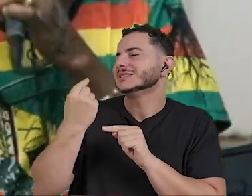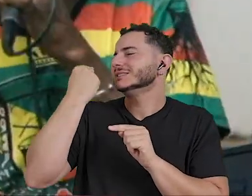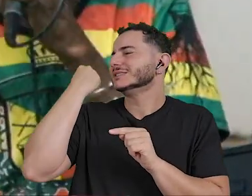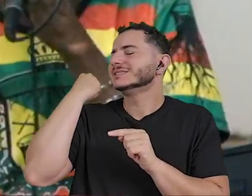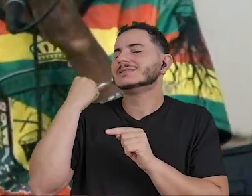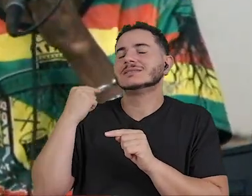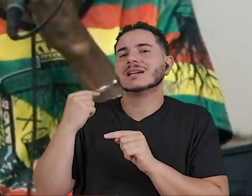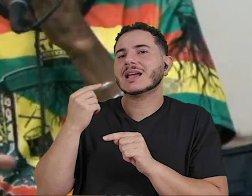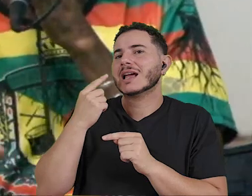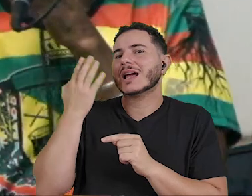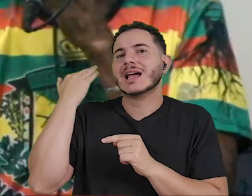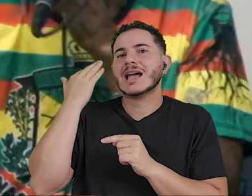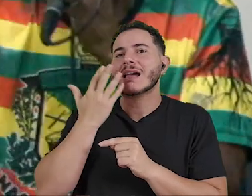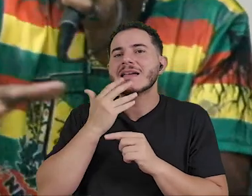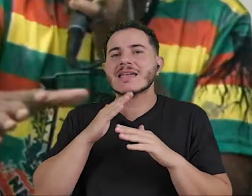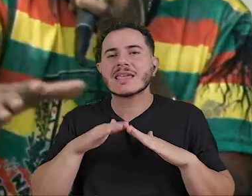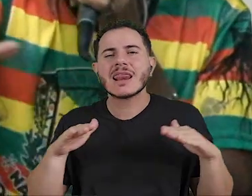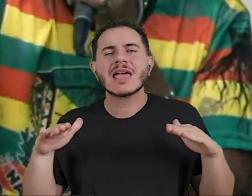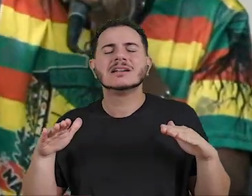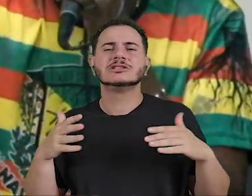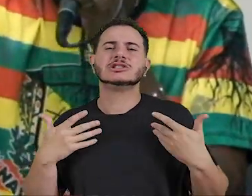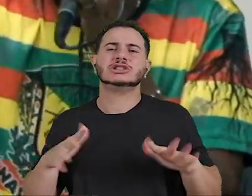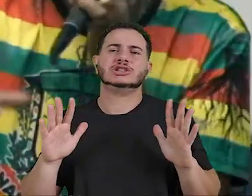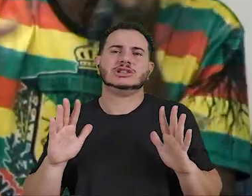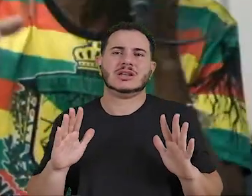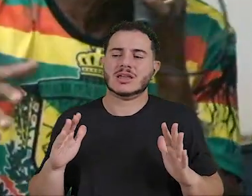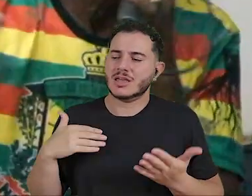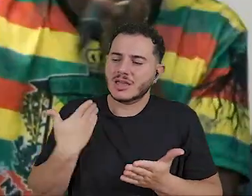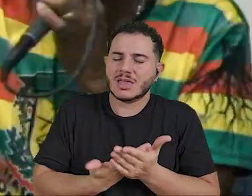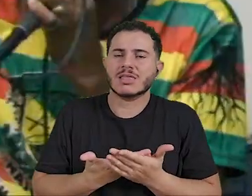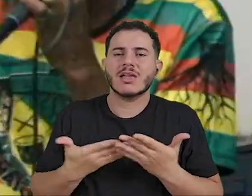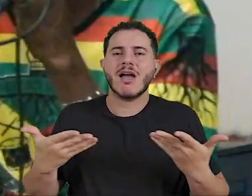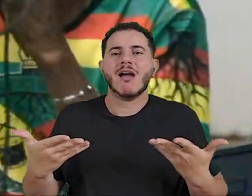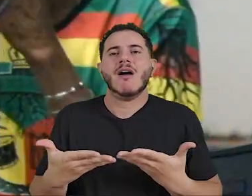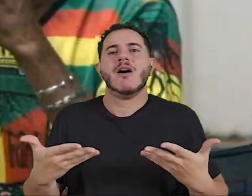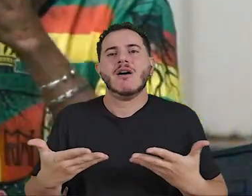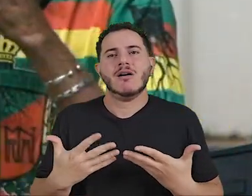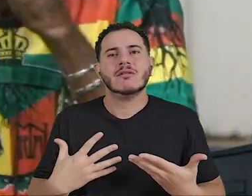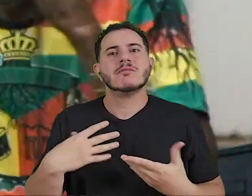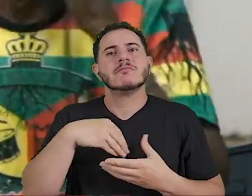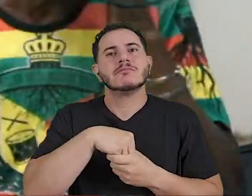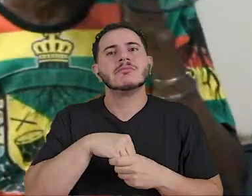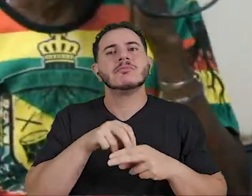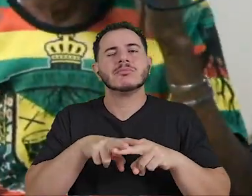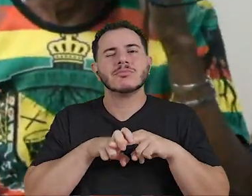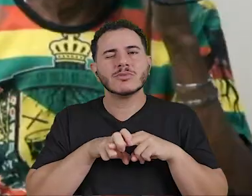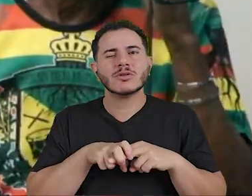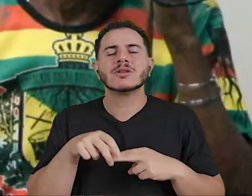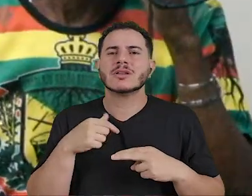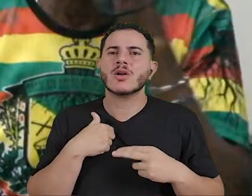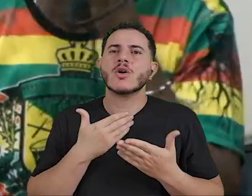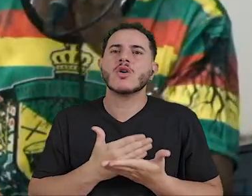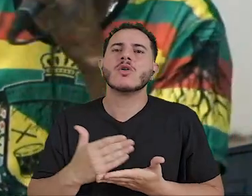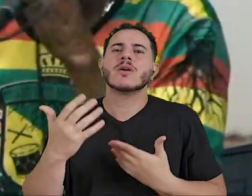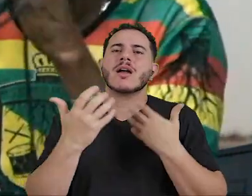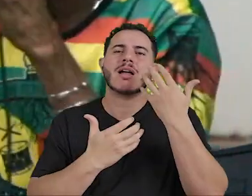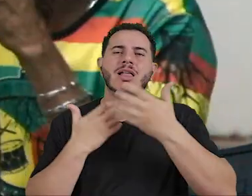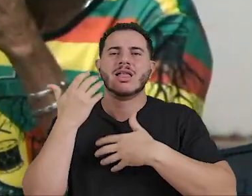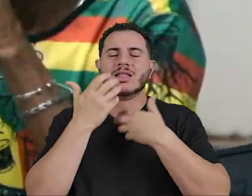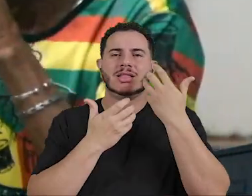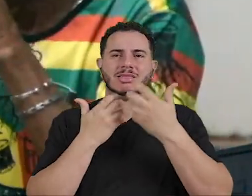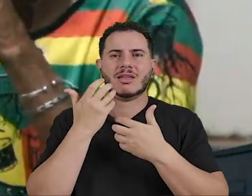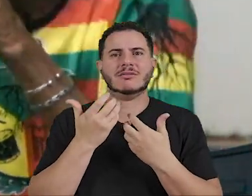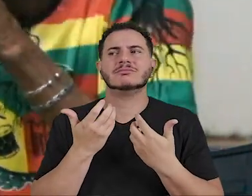pequenininho, eu, e mestrava a percussão. Então, vou cantar. Cantei, foi